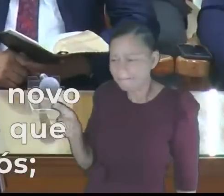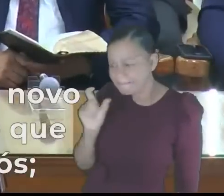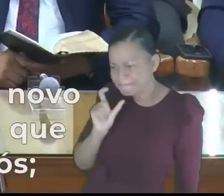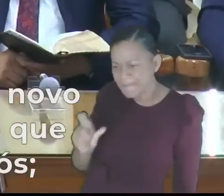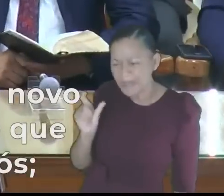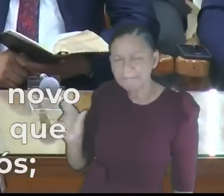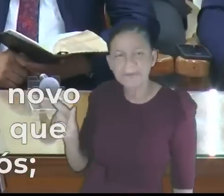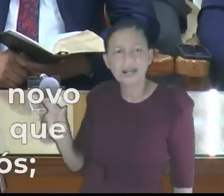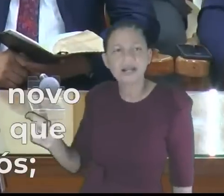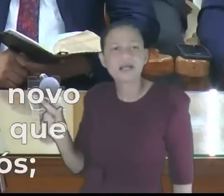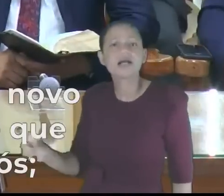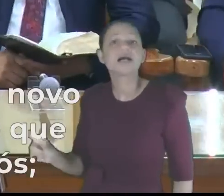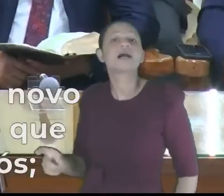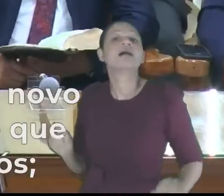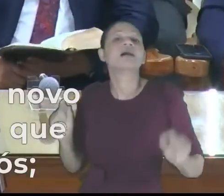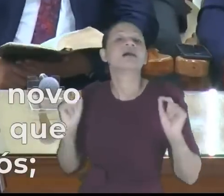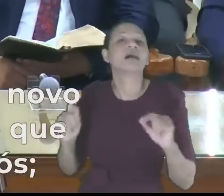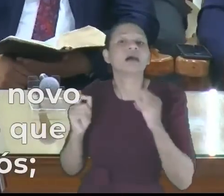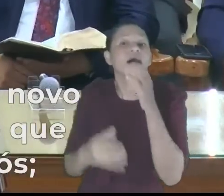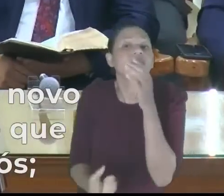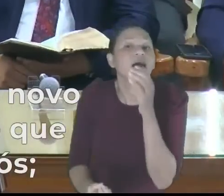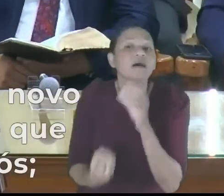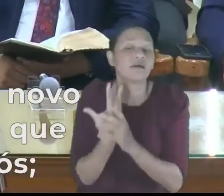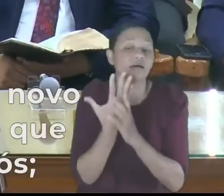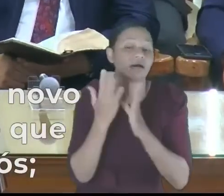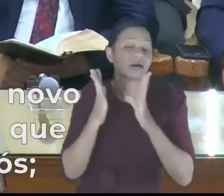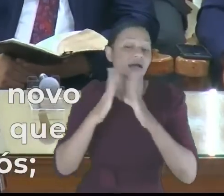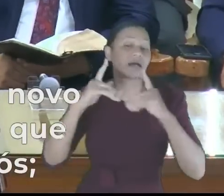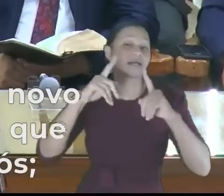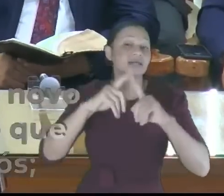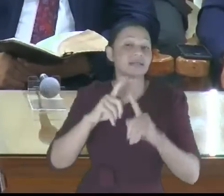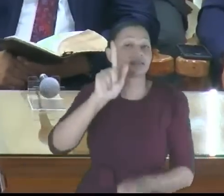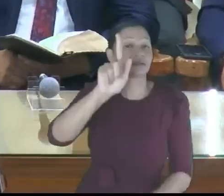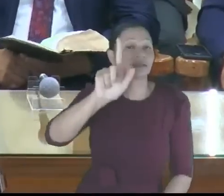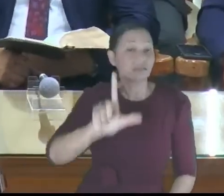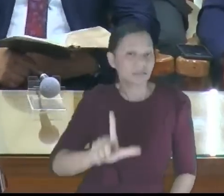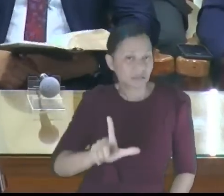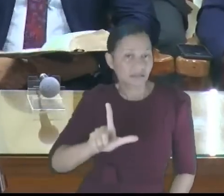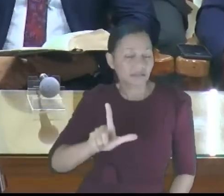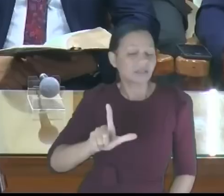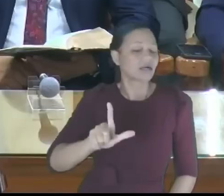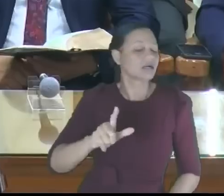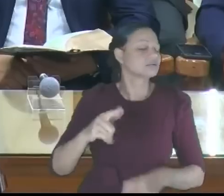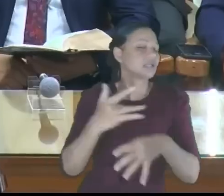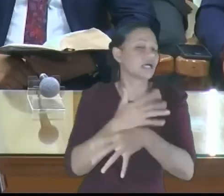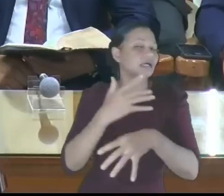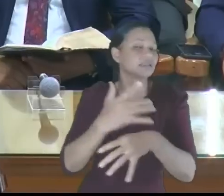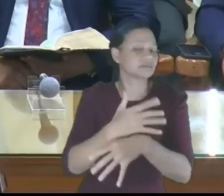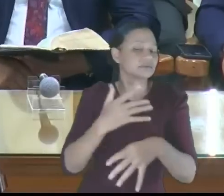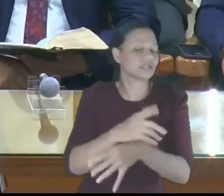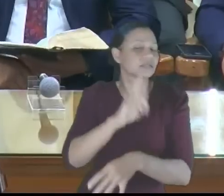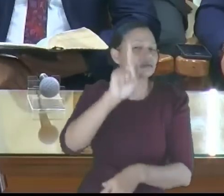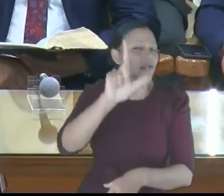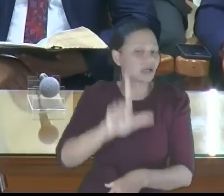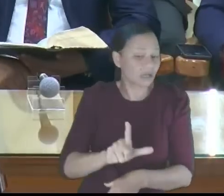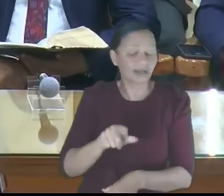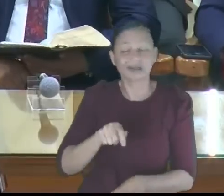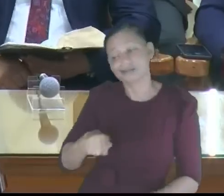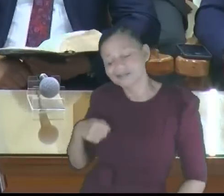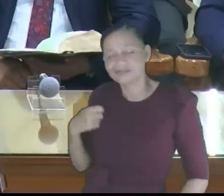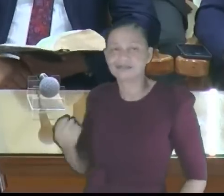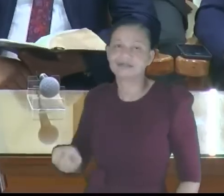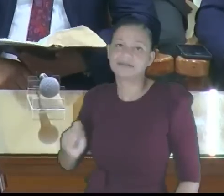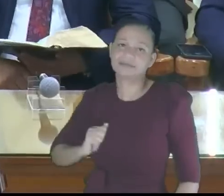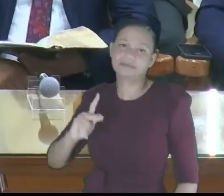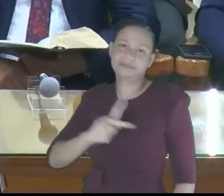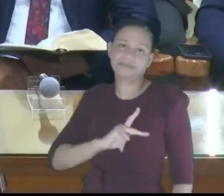palavra. Quem foi que fundou a igreja dos Gálatas, a igreja da Galácia? Quem foi que fundou? O apóstolo São Paulo.